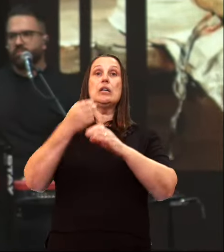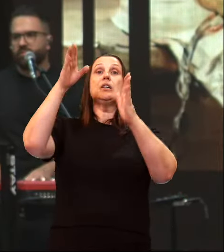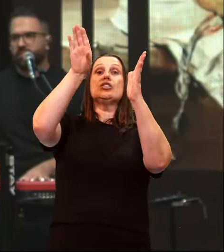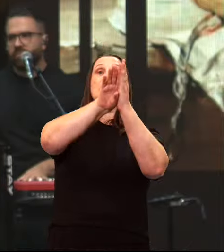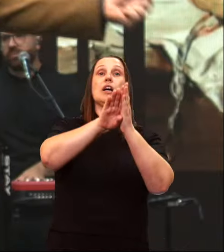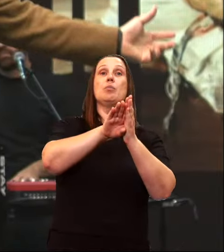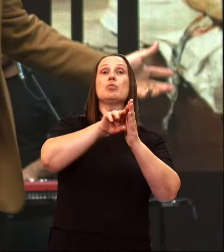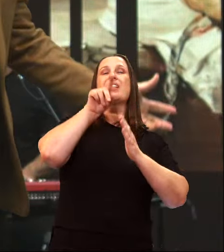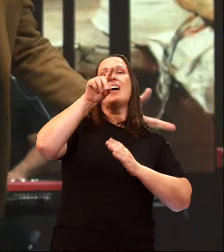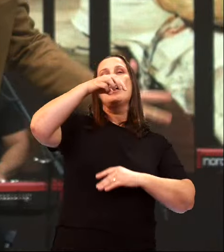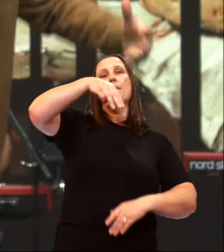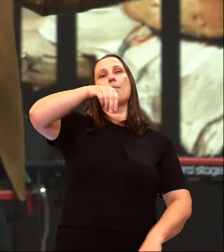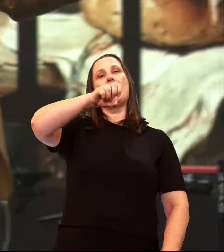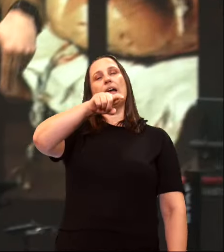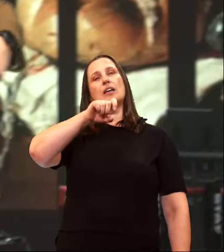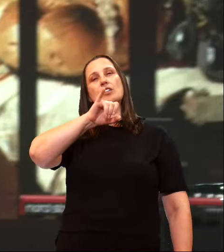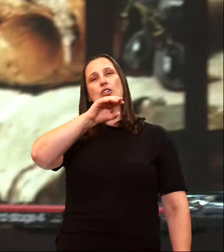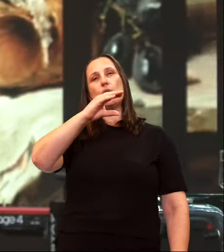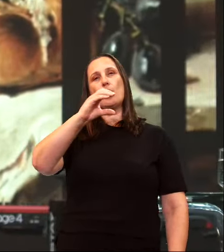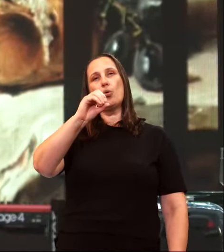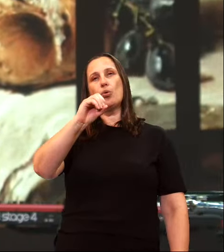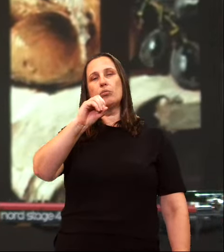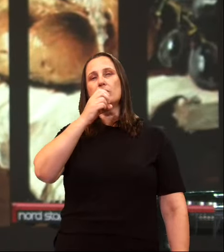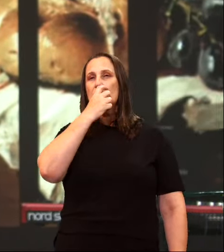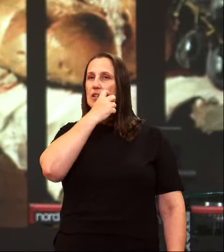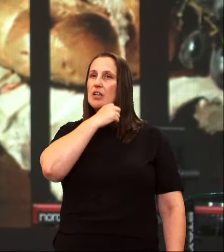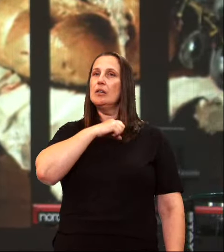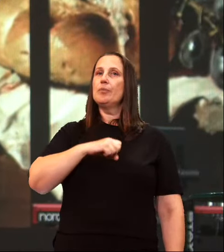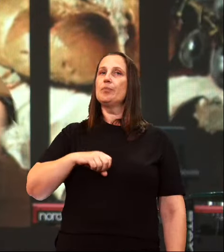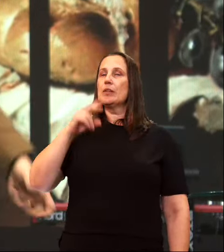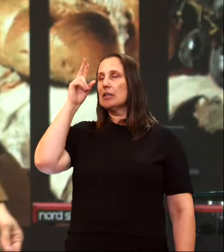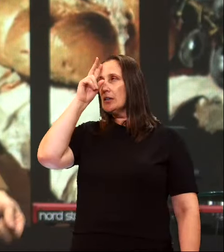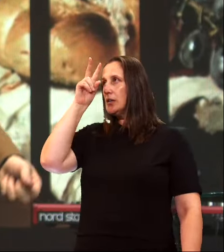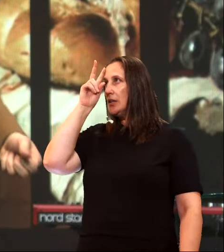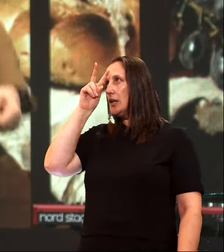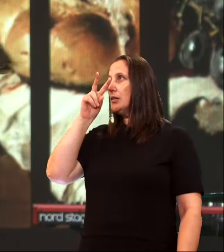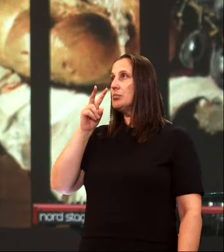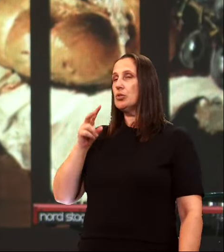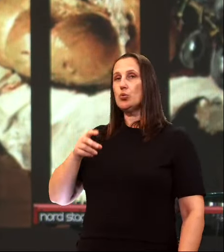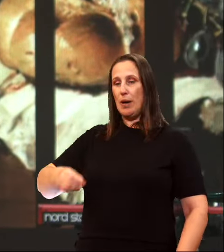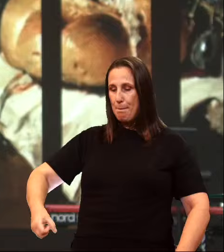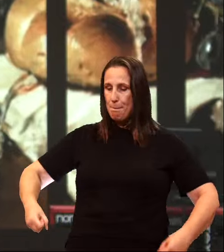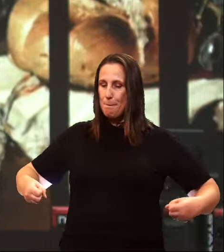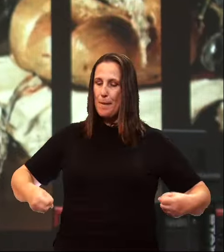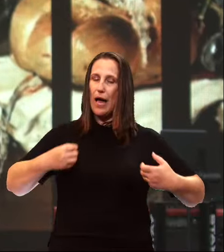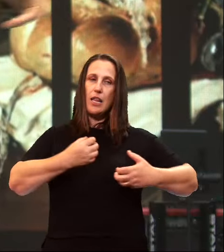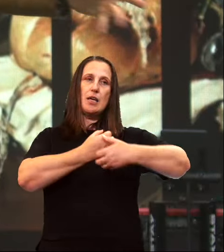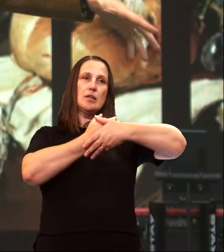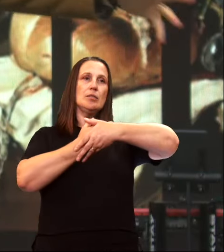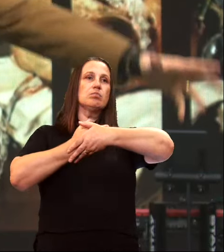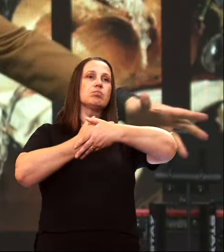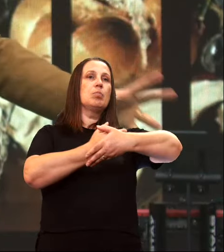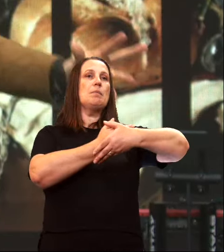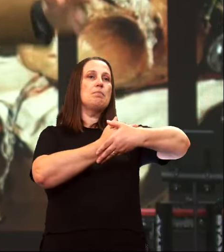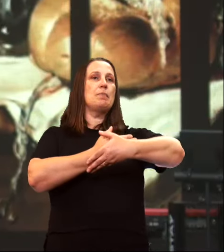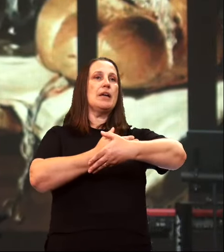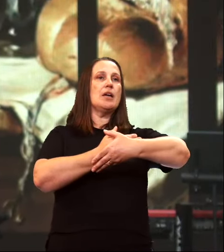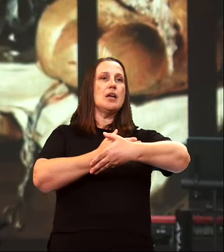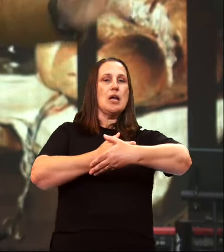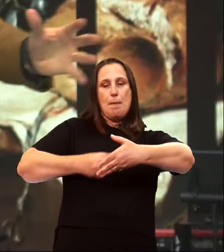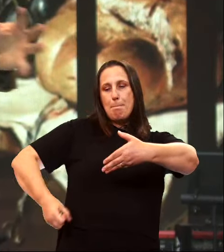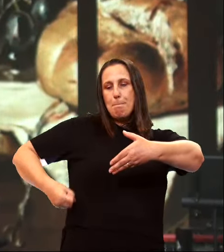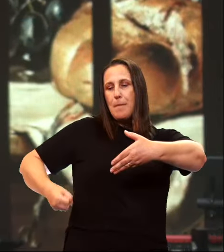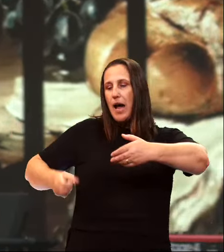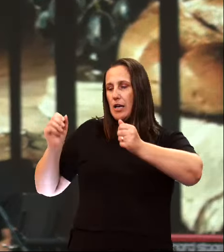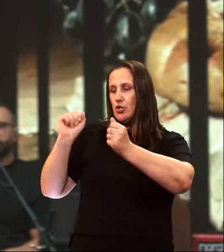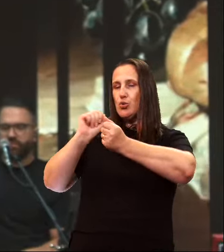Um bacacum, assim, eu estava feliz. Aí eu com aquele canguru, a Nina aqui, 2 malas, Beni no colo da Sil, outras malas,